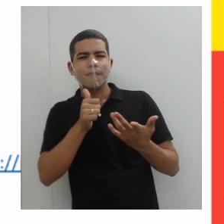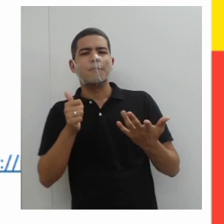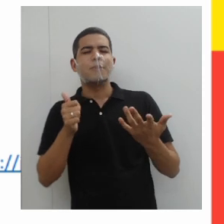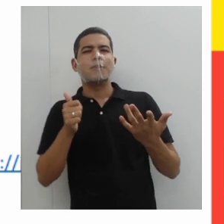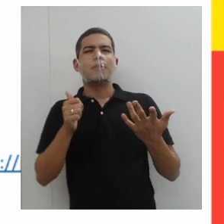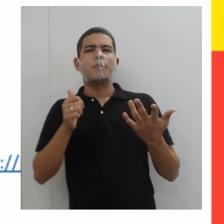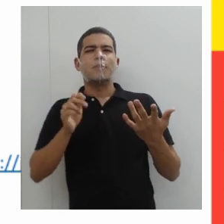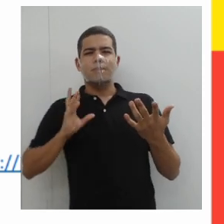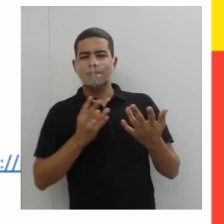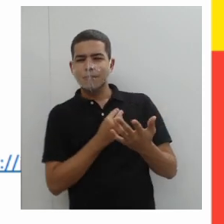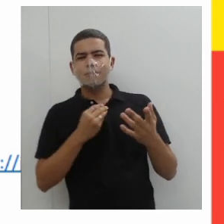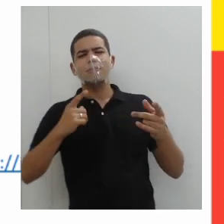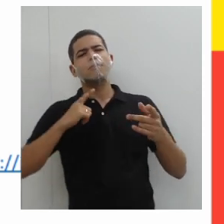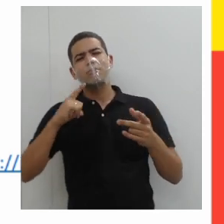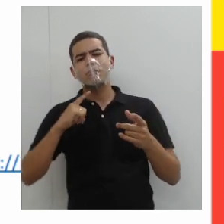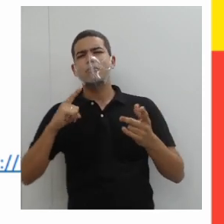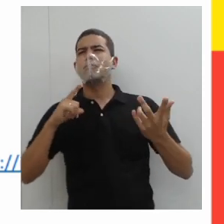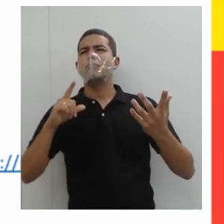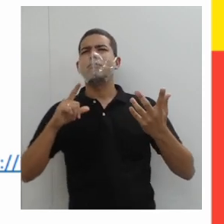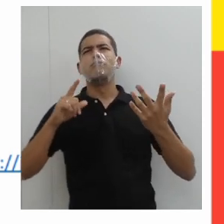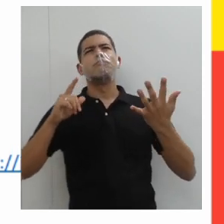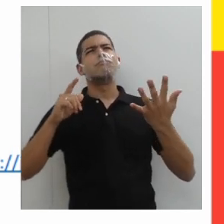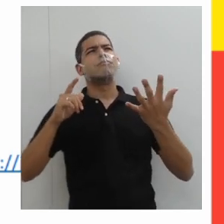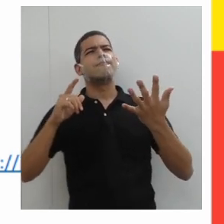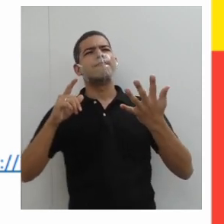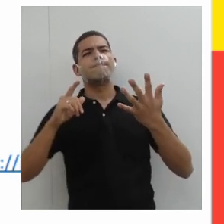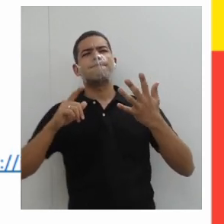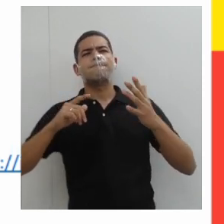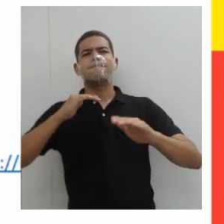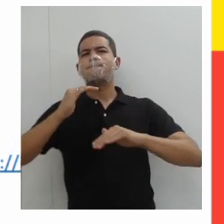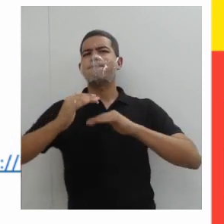transexuais, contribuem para o processo de